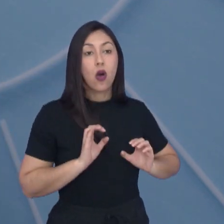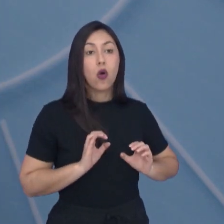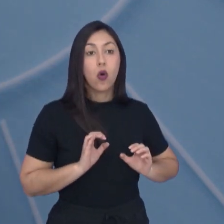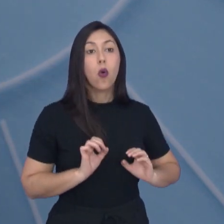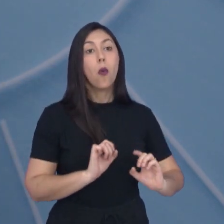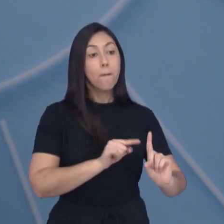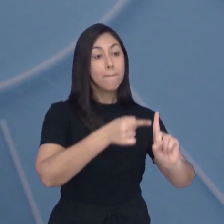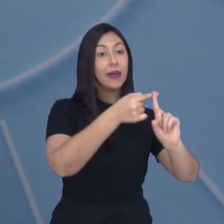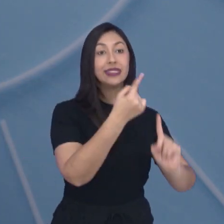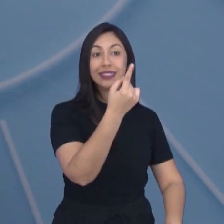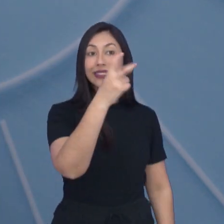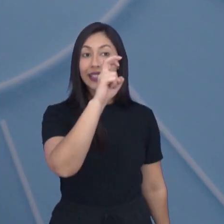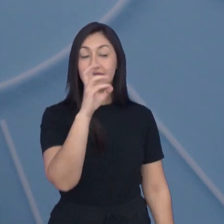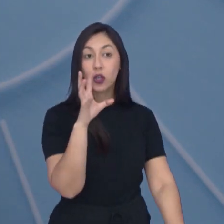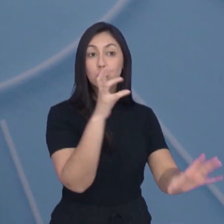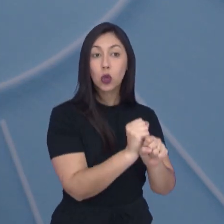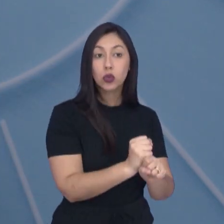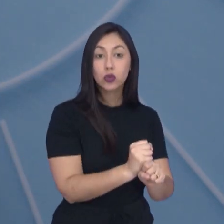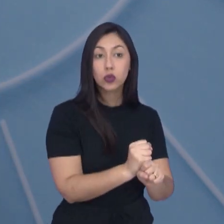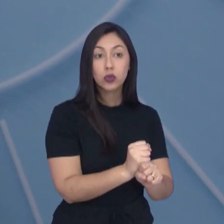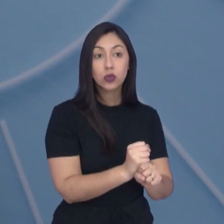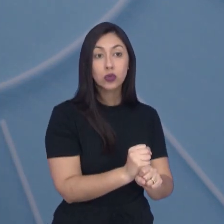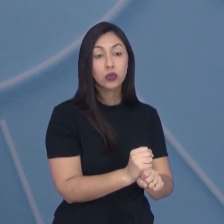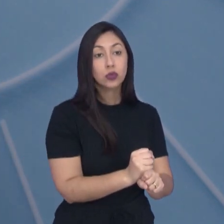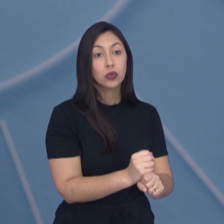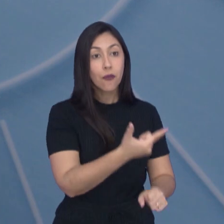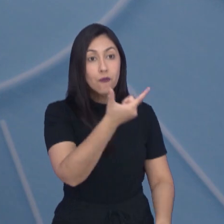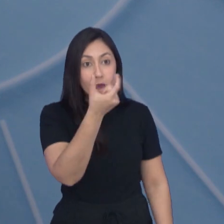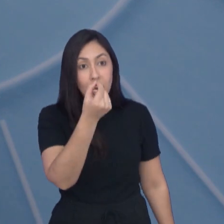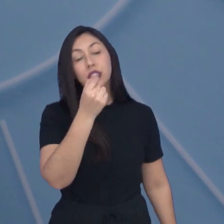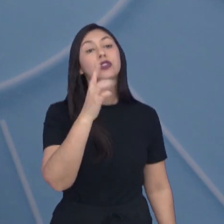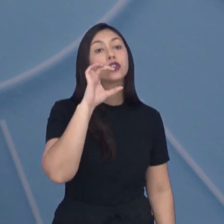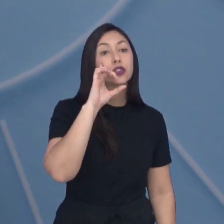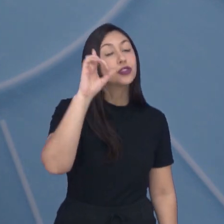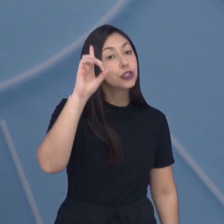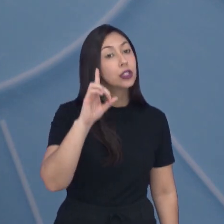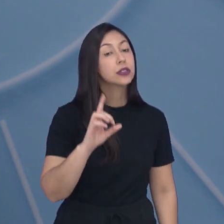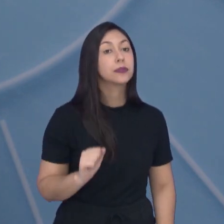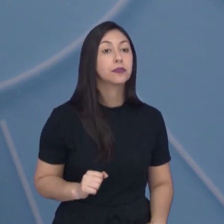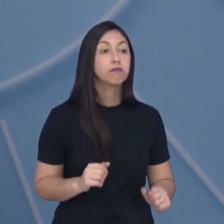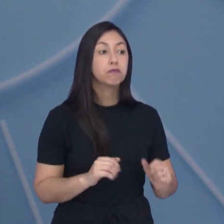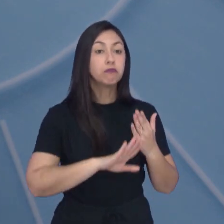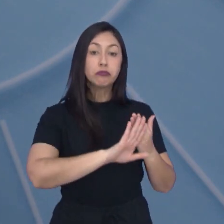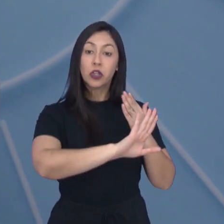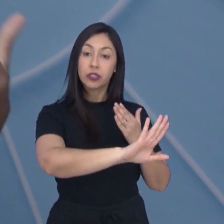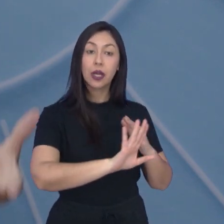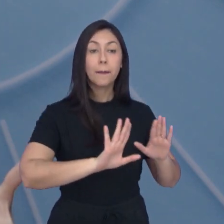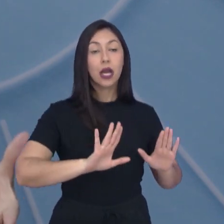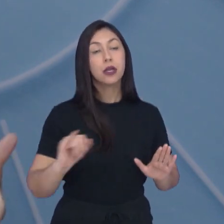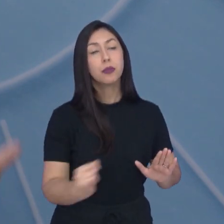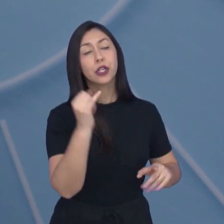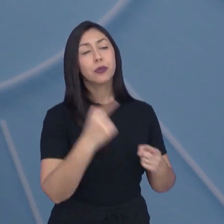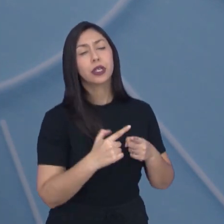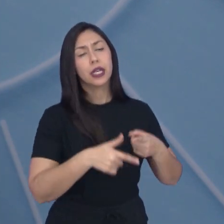mais os 15 dias. Exatamente. Então, totaliza 15 dias. E é importante, 20 dias, perdão. E é importante, né, a gente ver, porque fala-se muito da